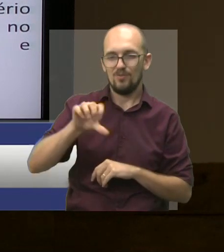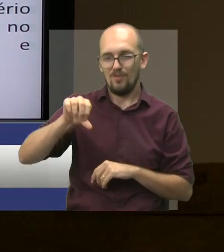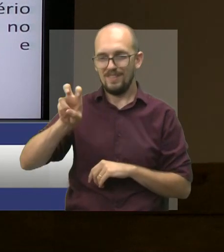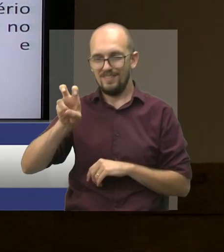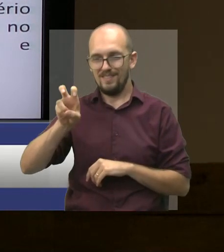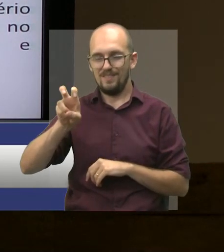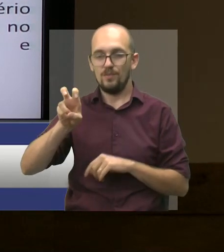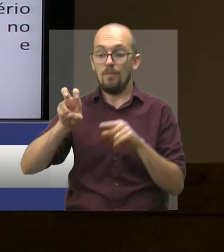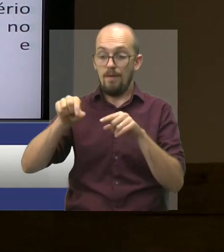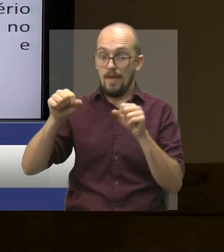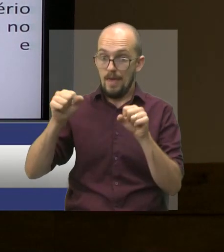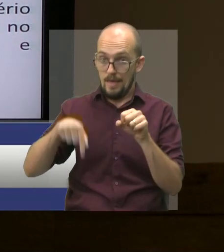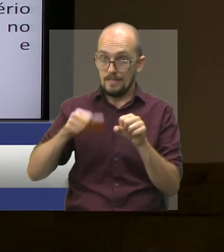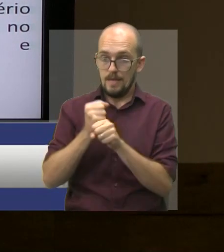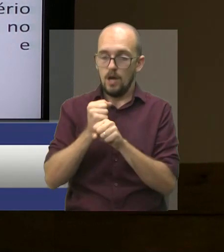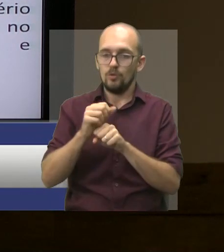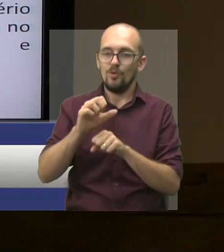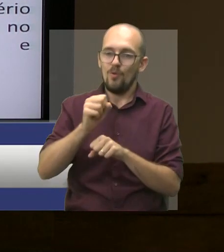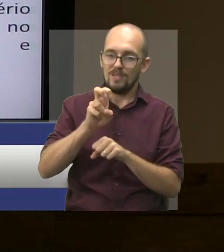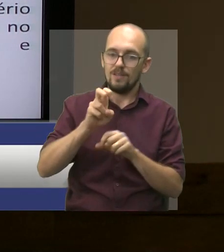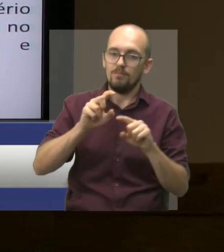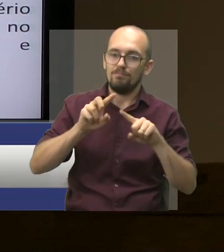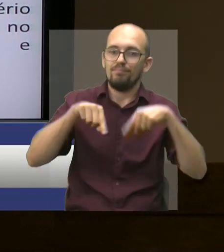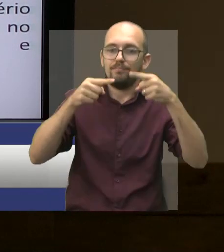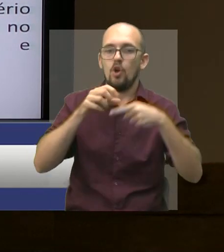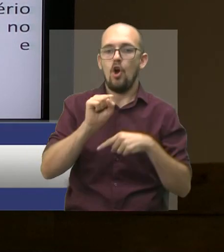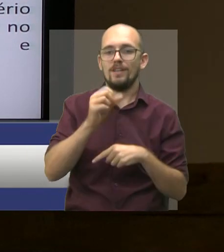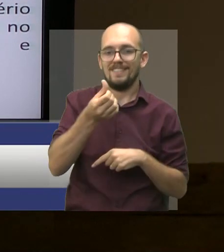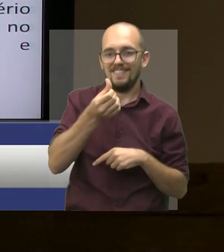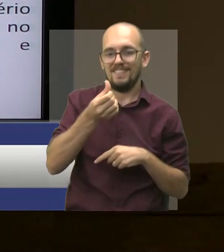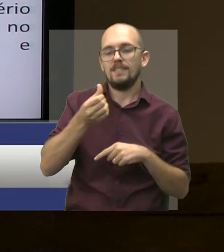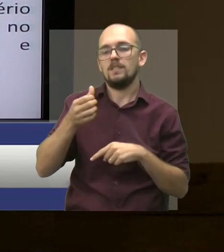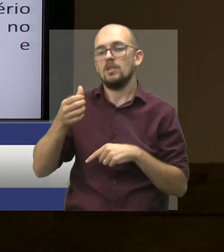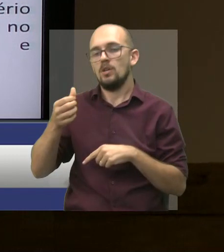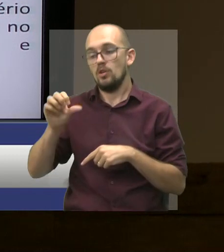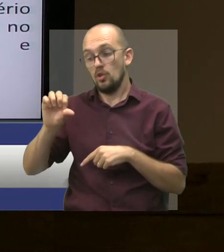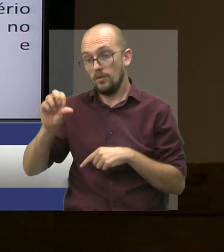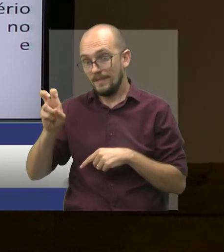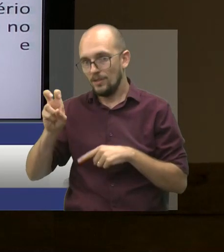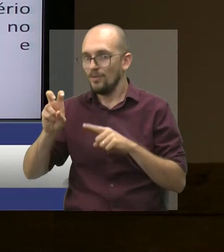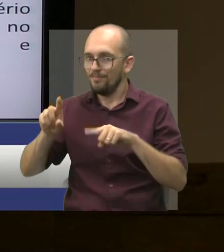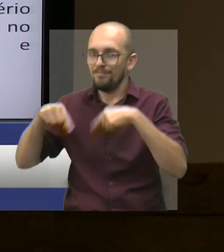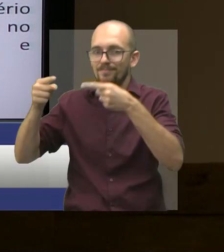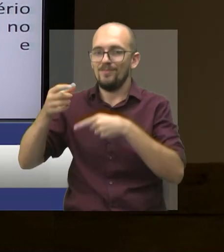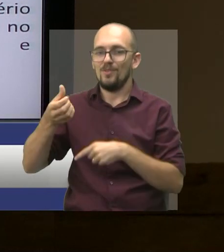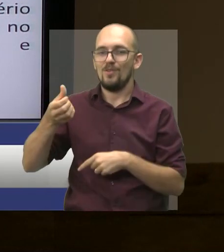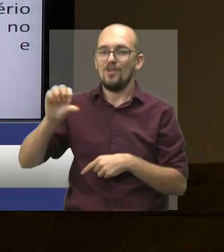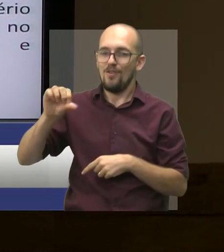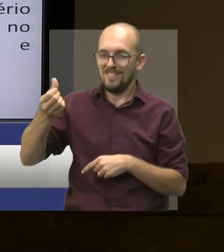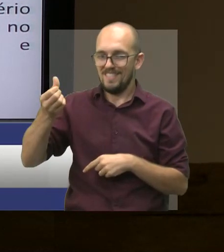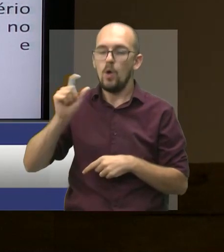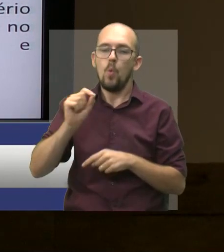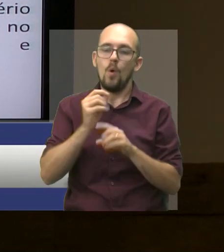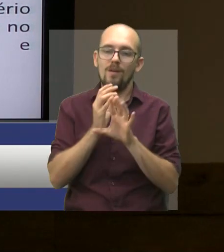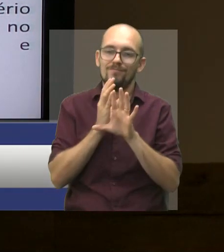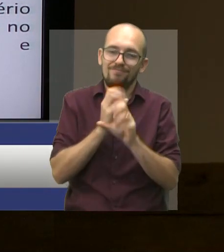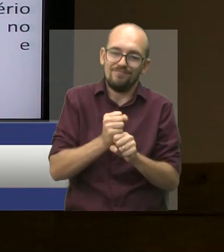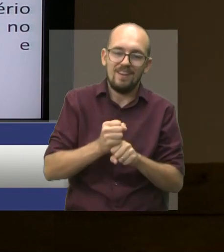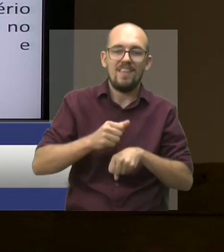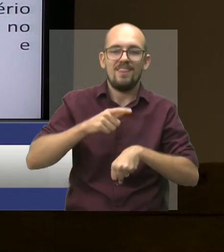ano passou para 86,96. Somando tempo de contribuição mais a idade, a mulher